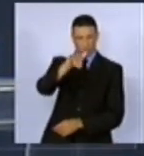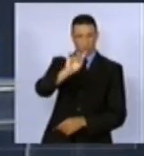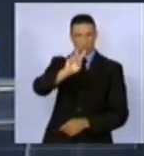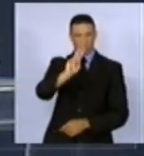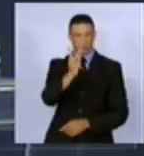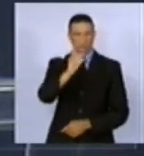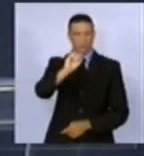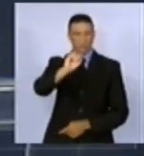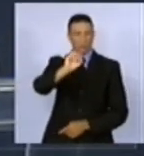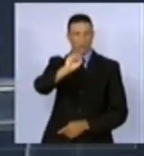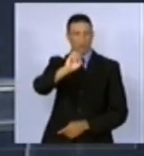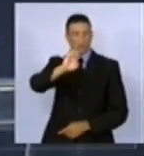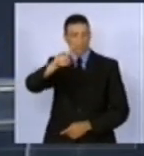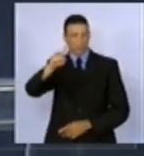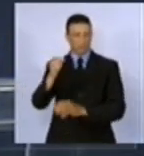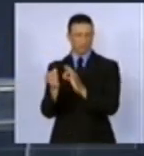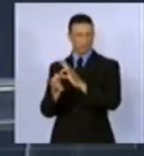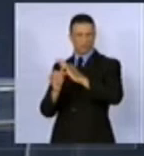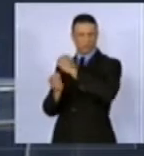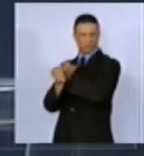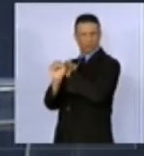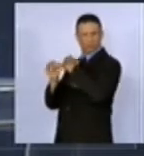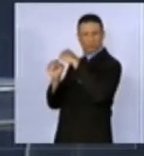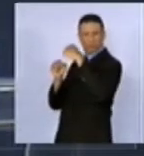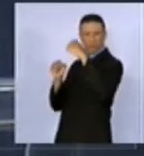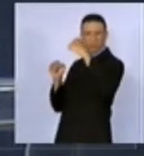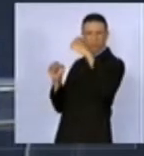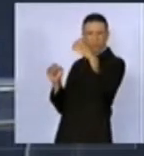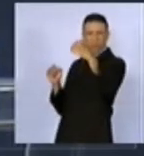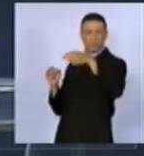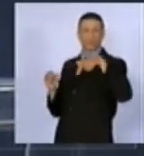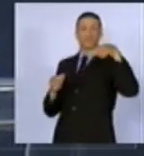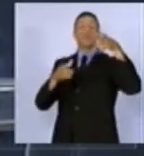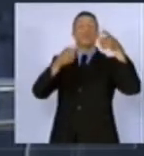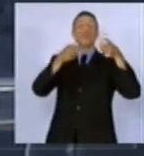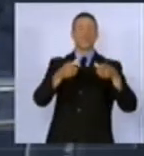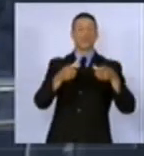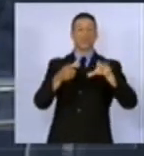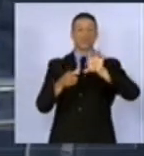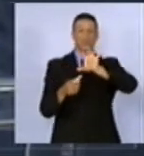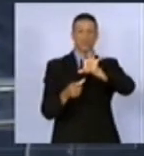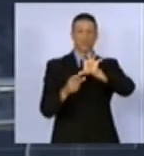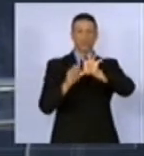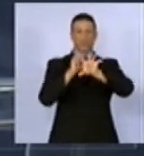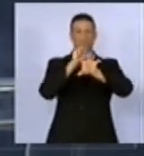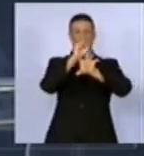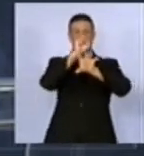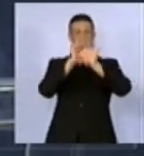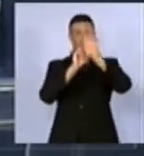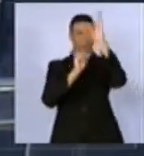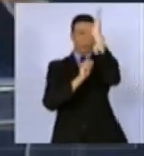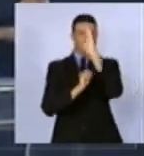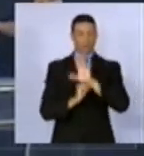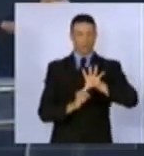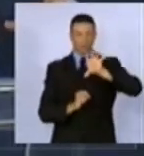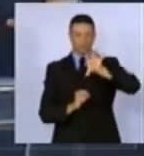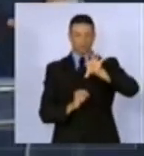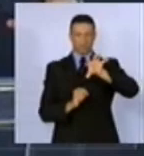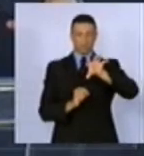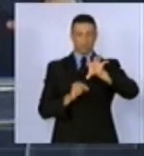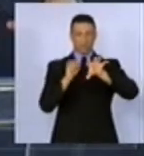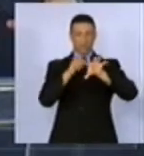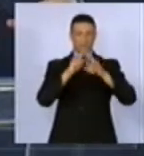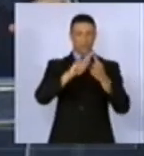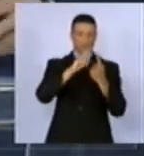porcento dessa dessa cana é cultivada na região centro-sul e a região também que tem que dobrou a